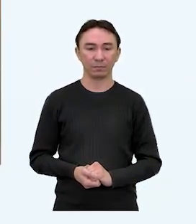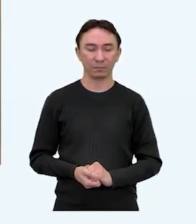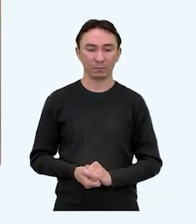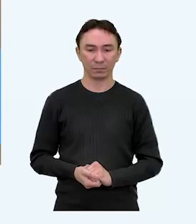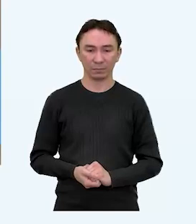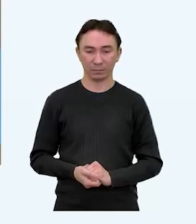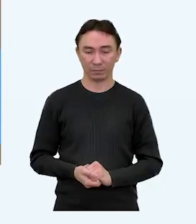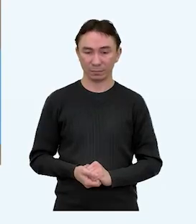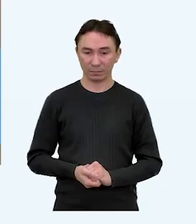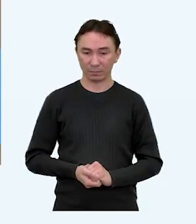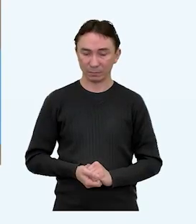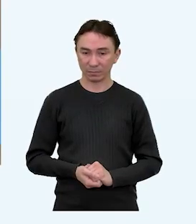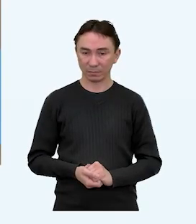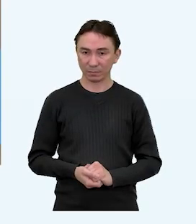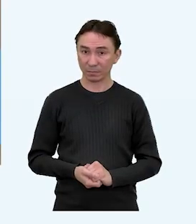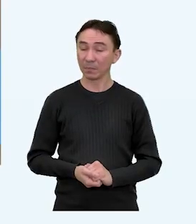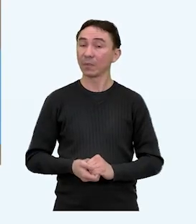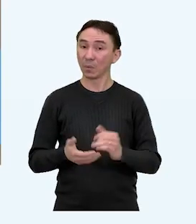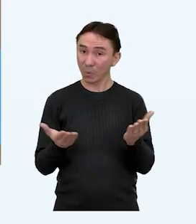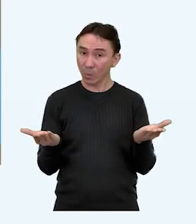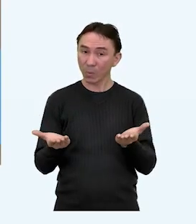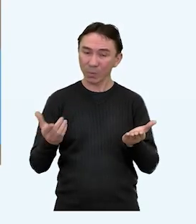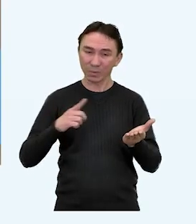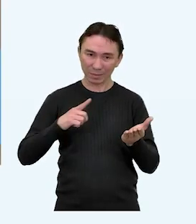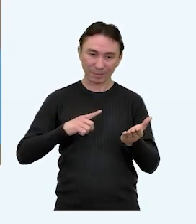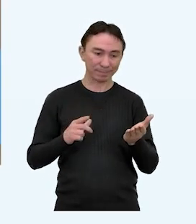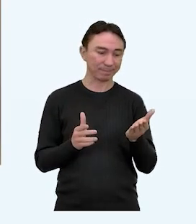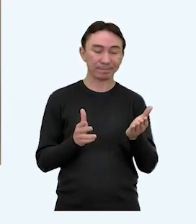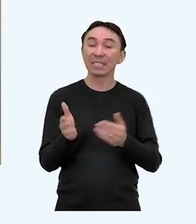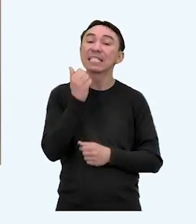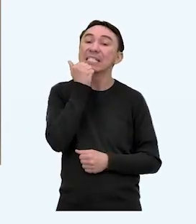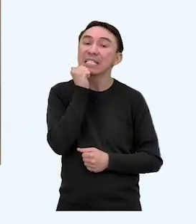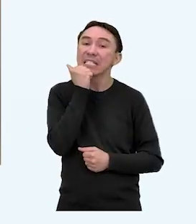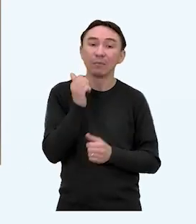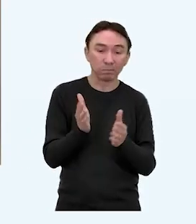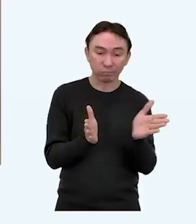Existe uma relação entre o acesso aberto e o desenvolvimento da ciência